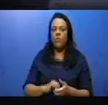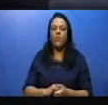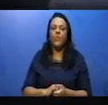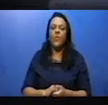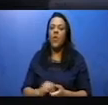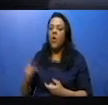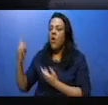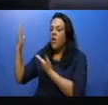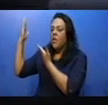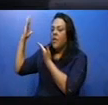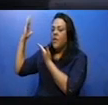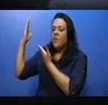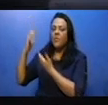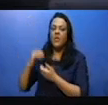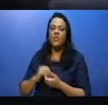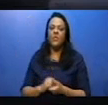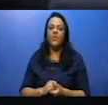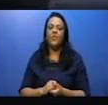Frankenstein,